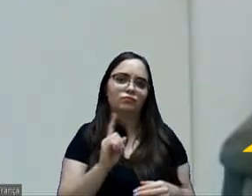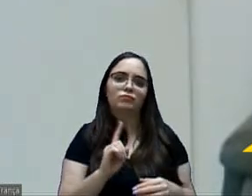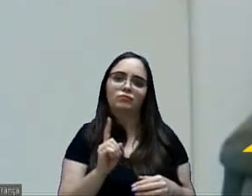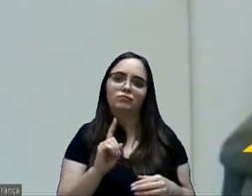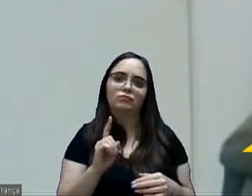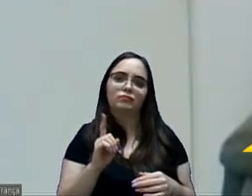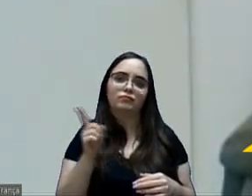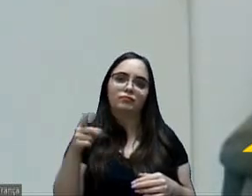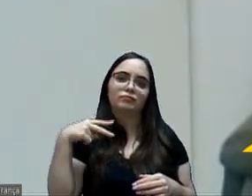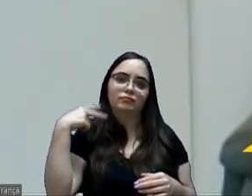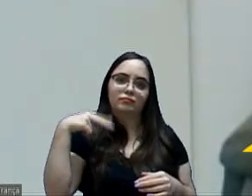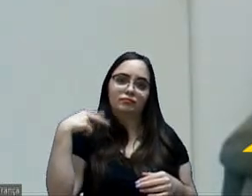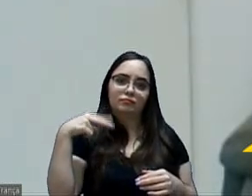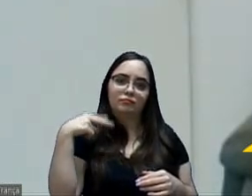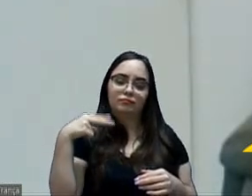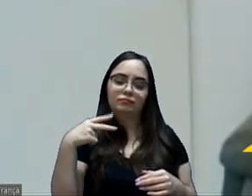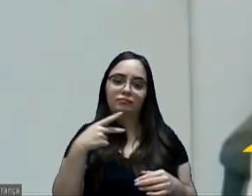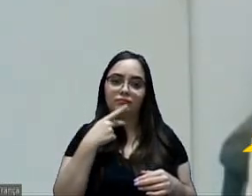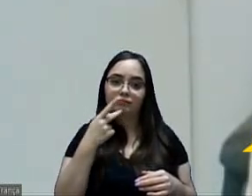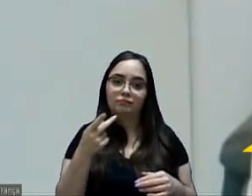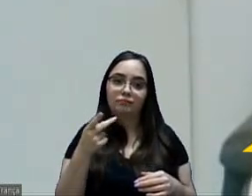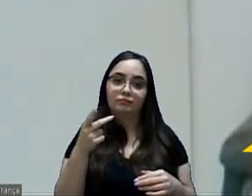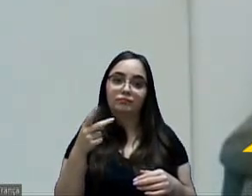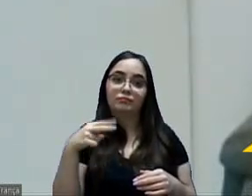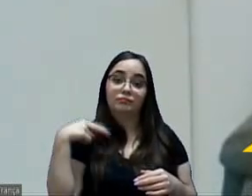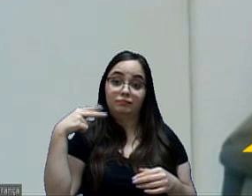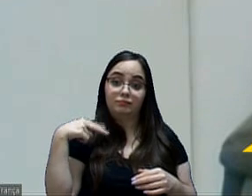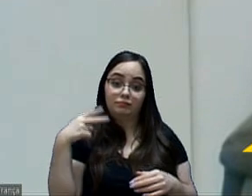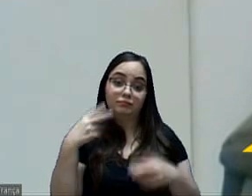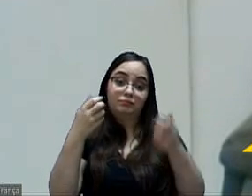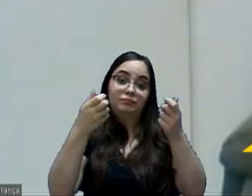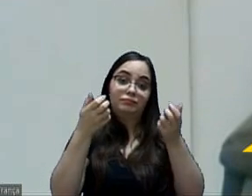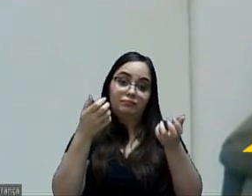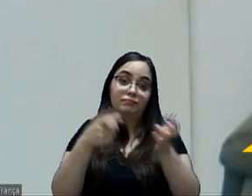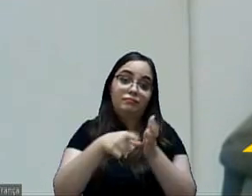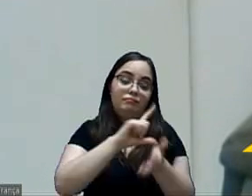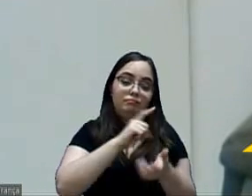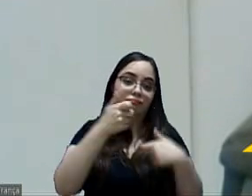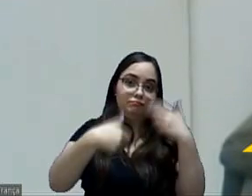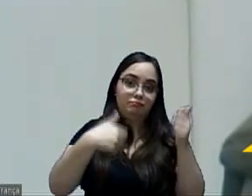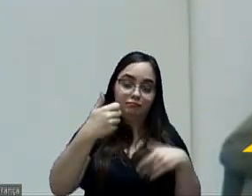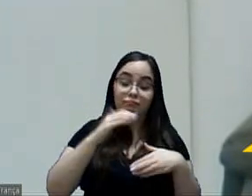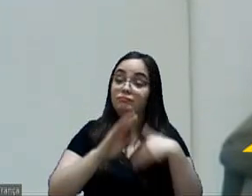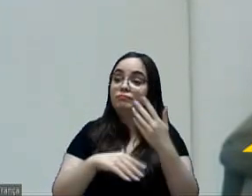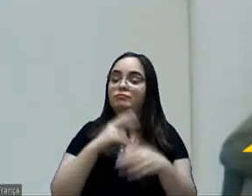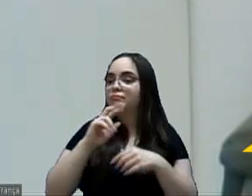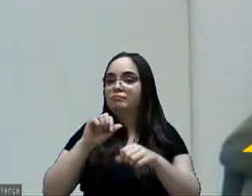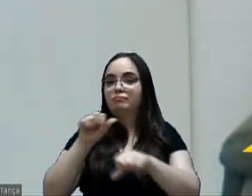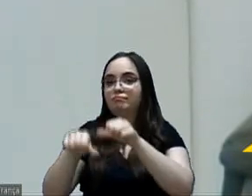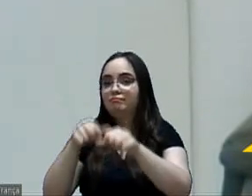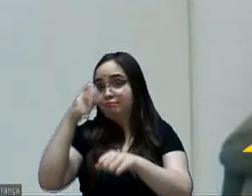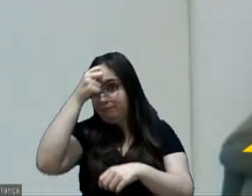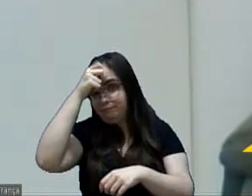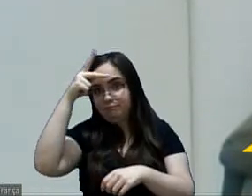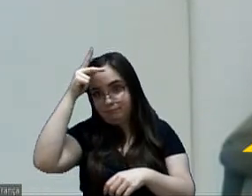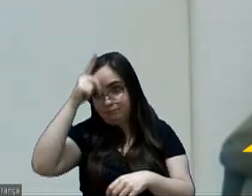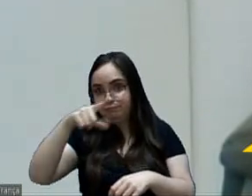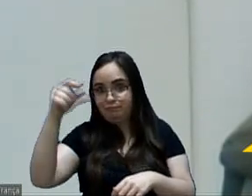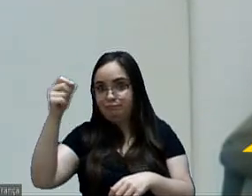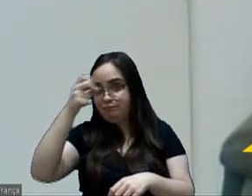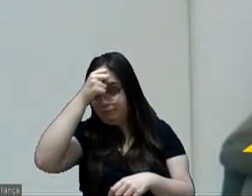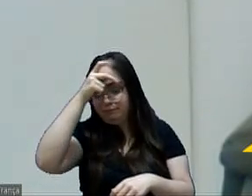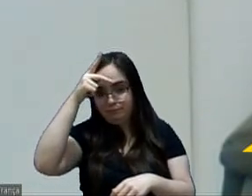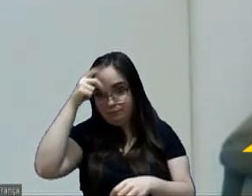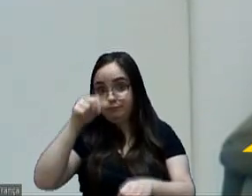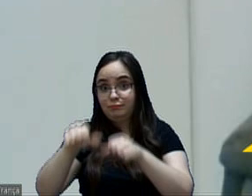quando o vereador tem uma posição política, quando vira prefeito, faz outra. Quando a prefeita Jaqueline mandou esse projeto